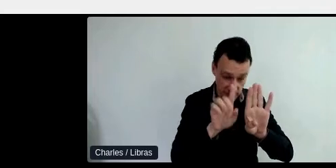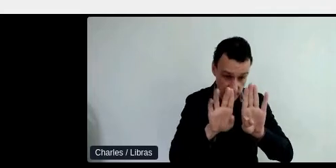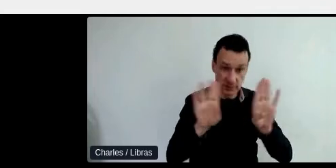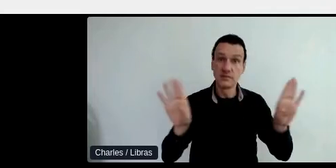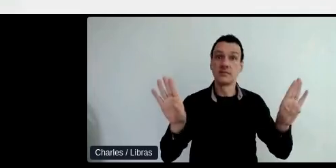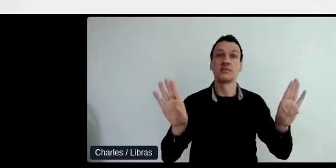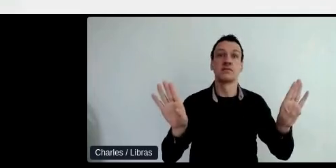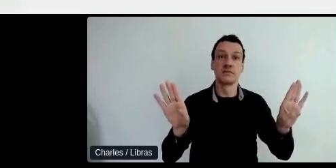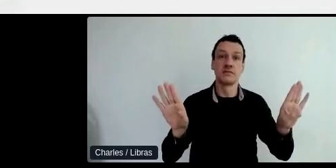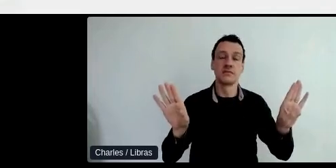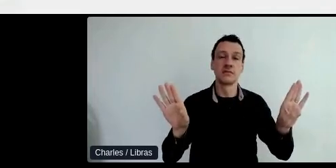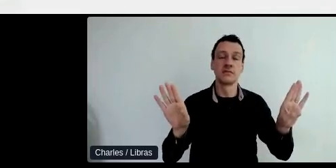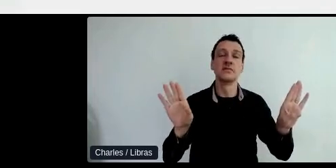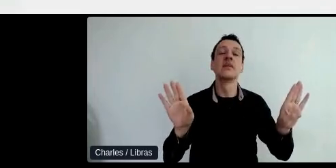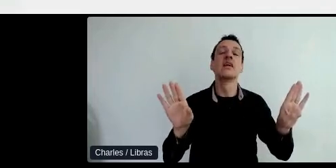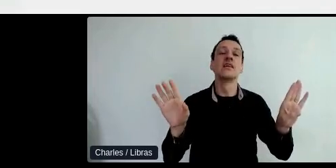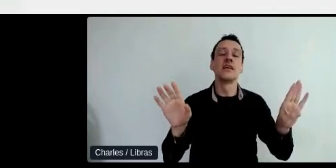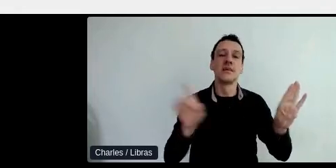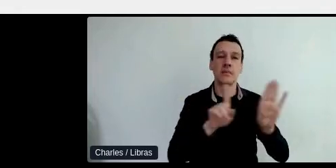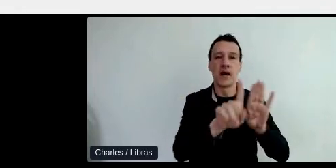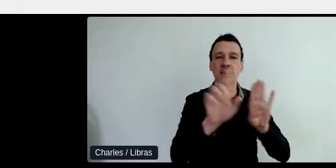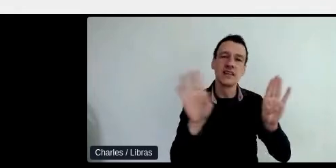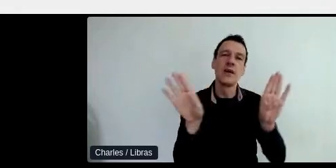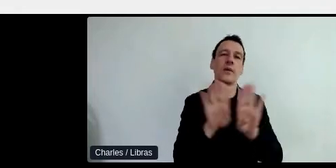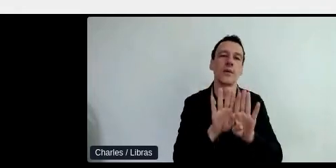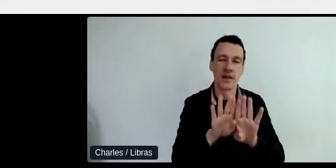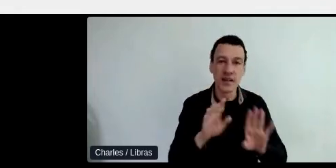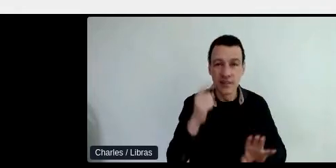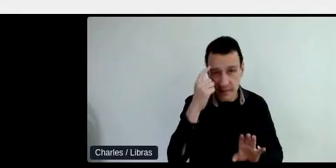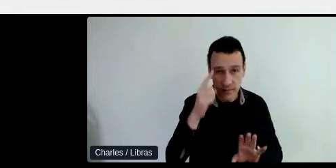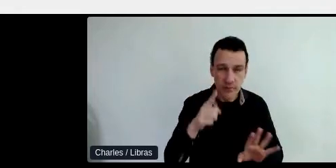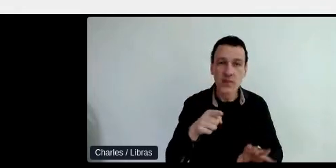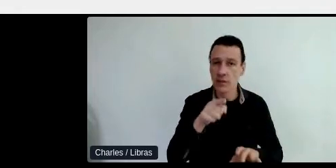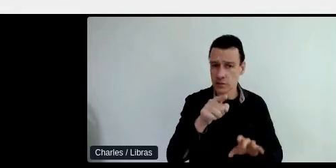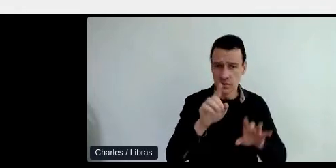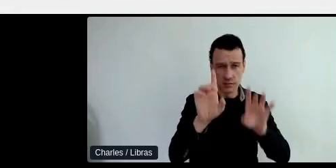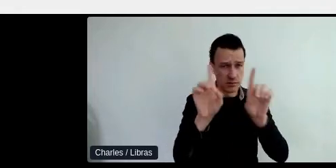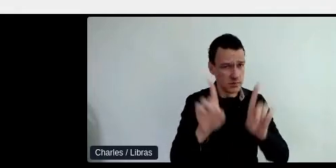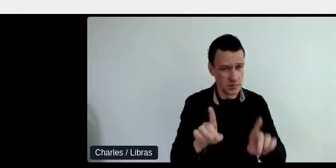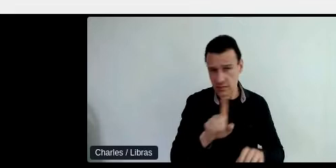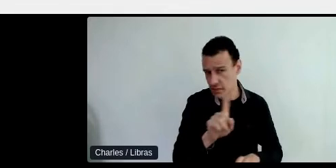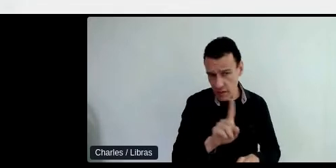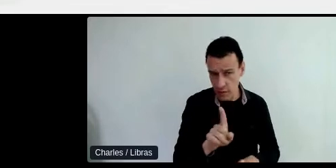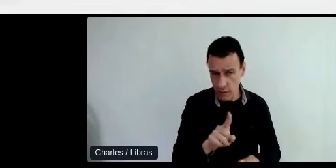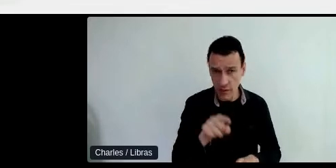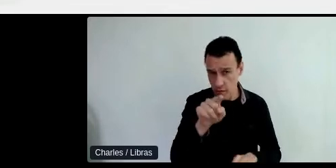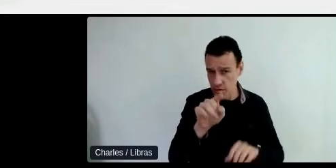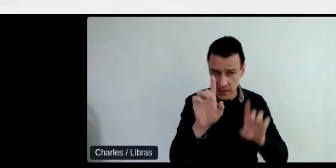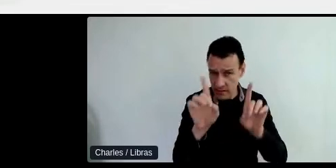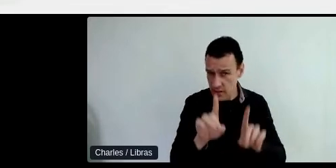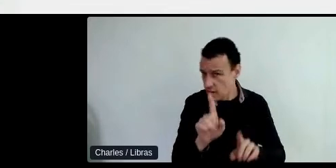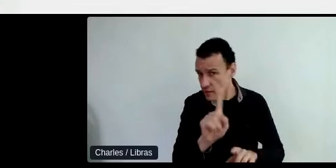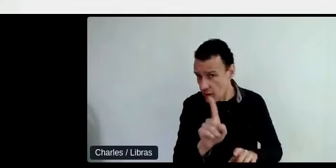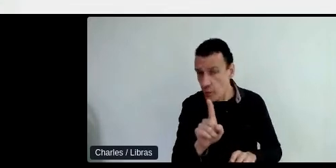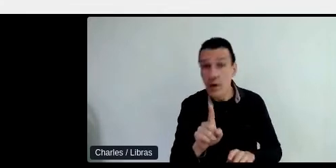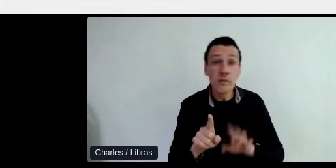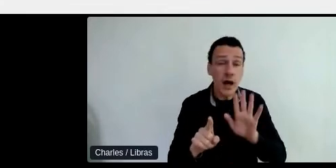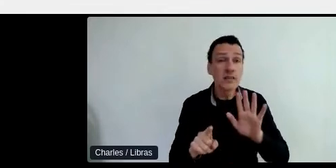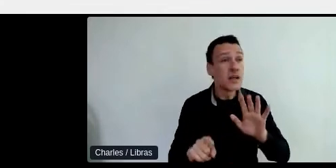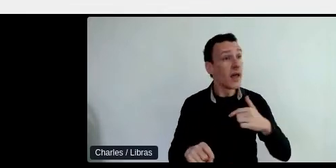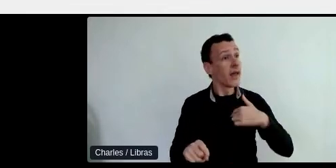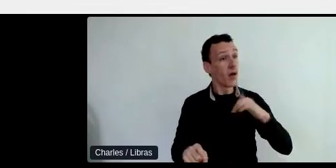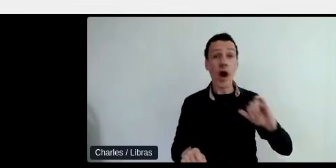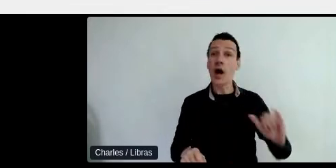você, embora você não tenha uma deficiência, você usufruiu momentaneamente de um